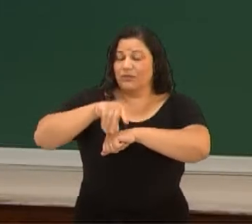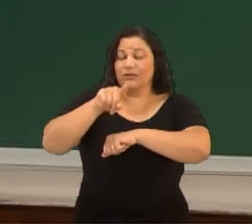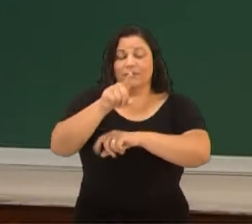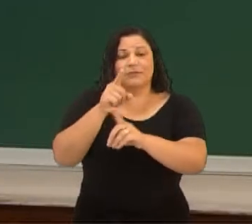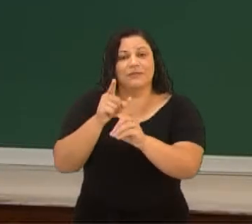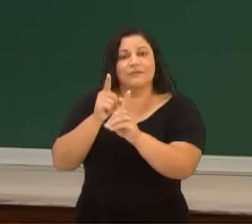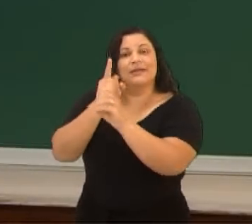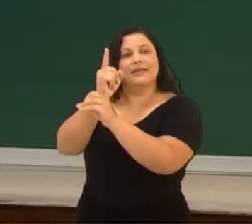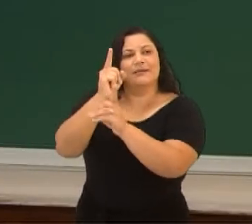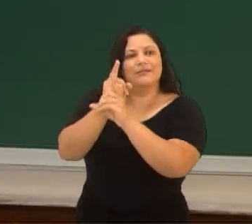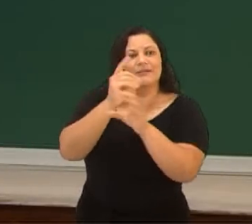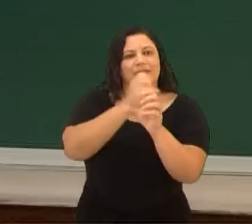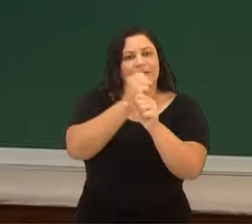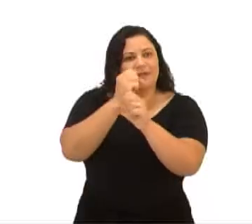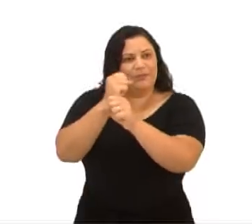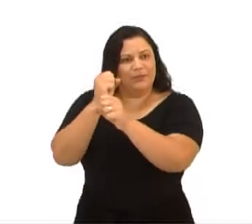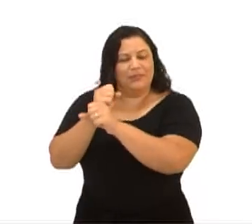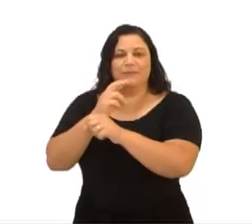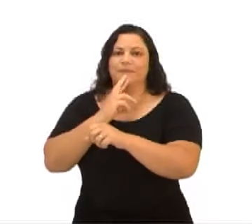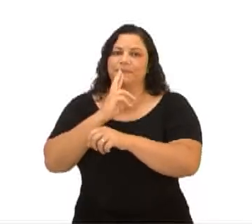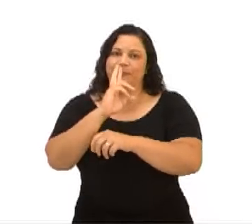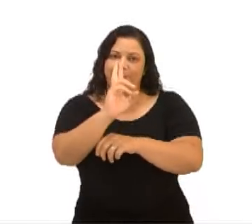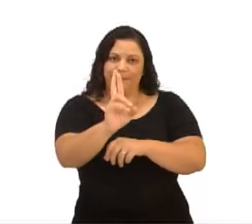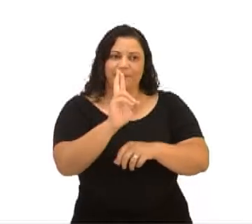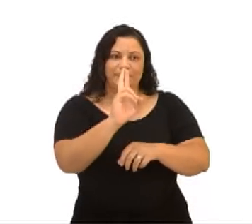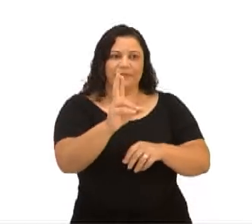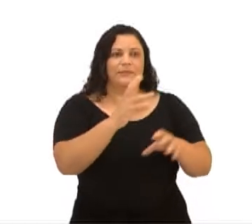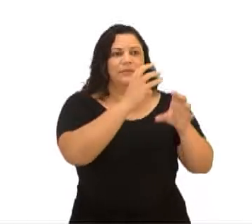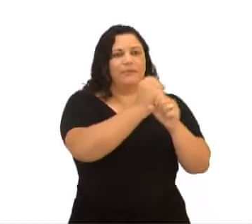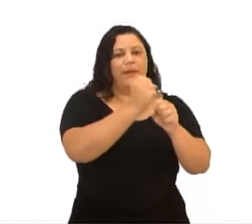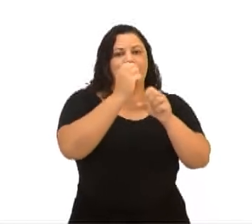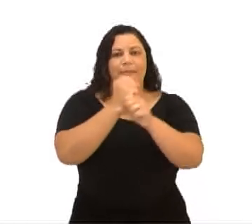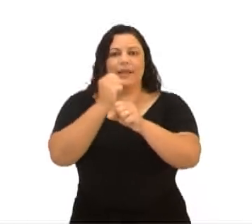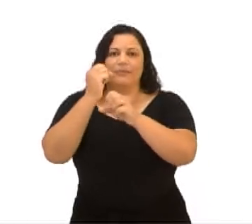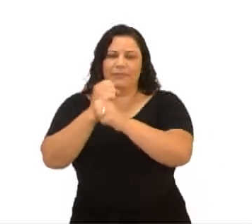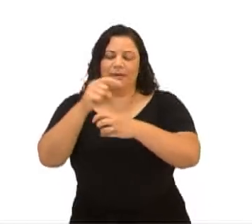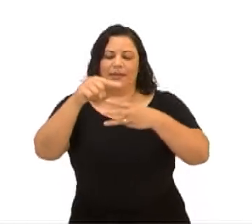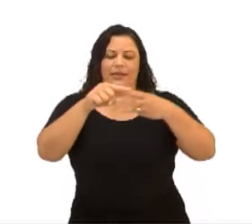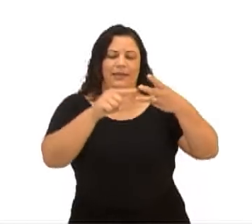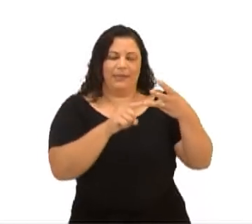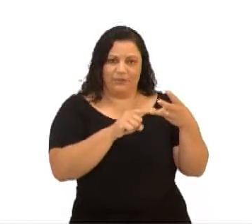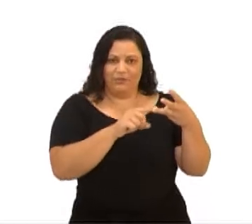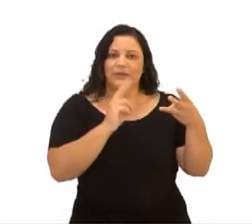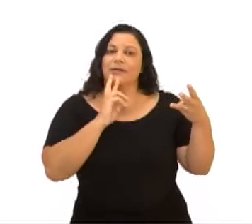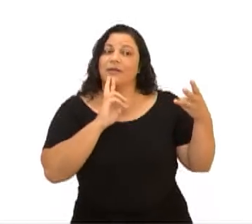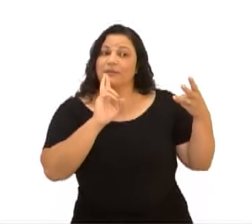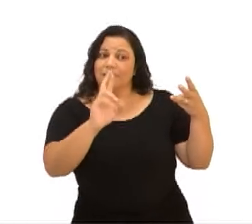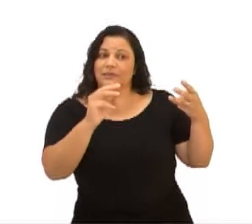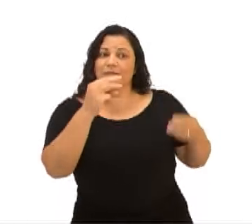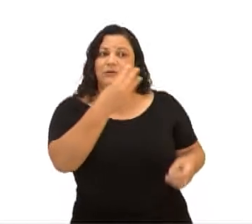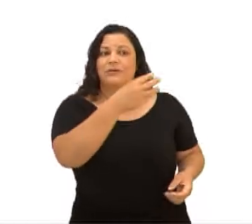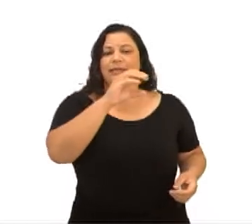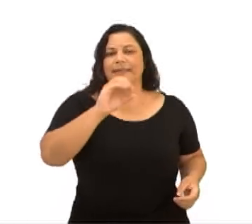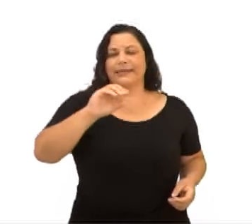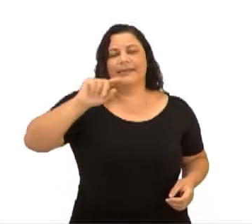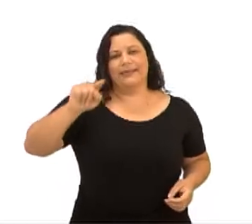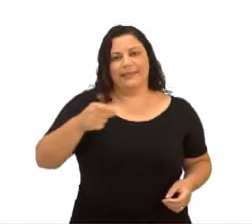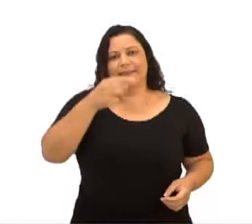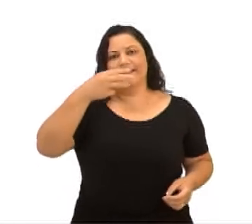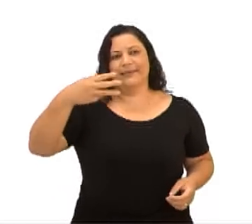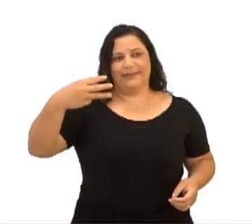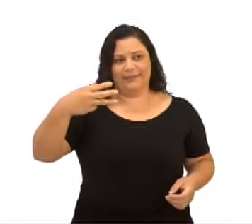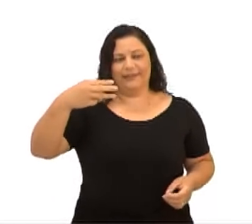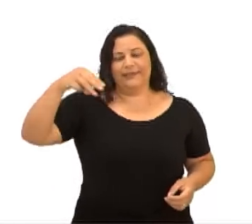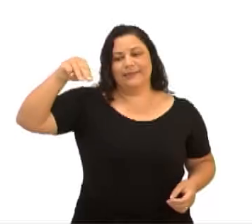encontrar depois da soma que se eu somar o piso do banheiro com o piso da cozinha e a área de serviço, a área